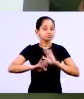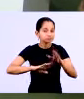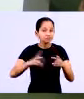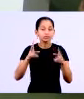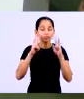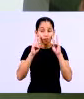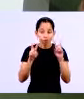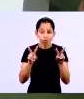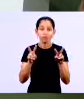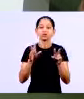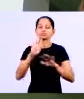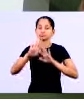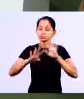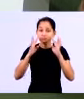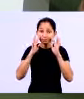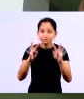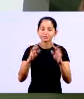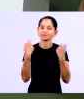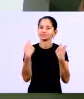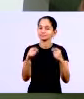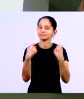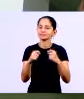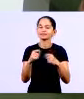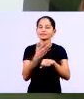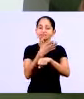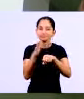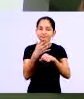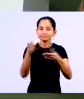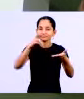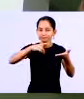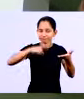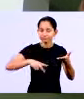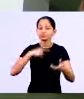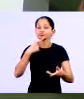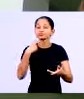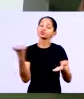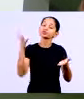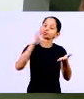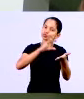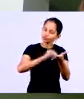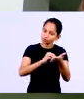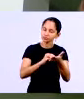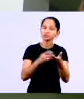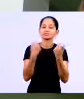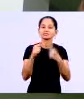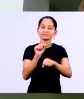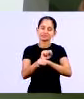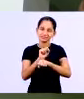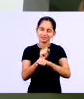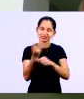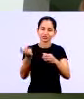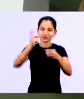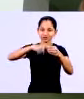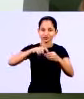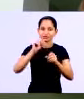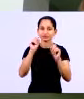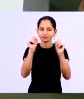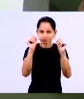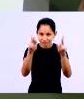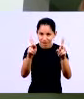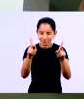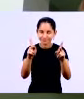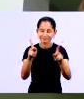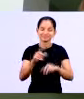observem bem, façam esse exercício e aí registrem as dúvidas e que nós estaremos daqui a pouco de volta, ok?